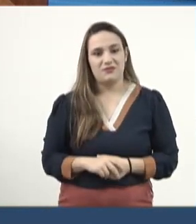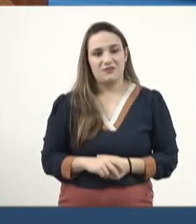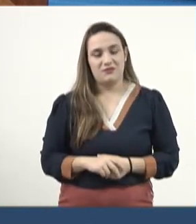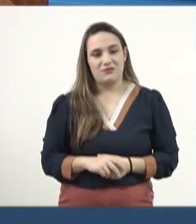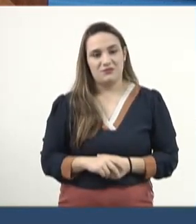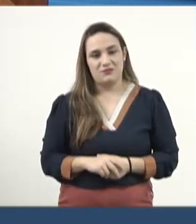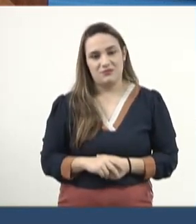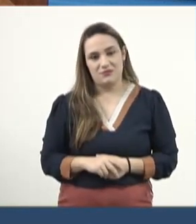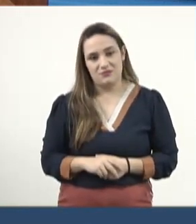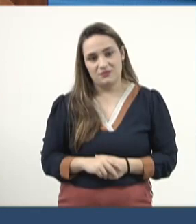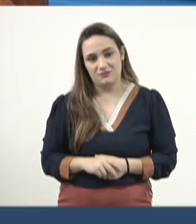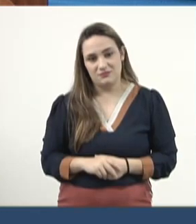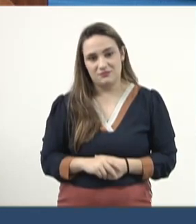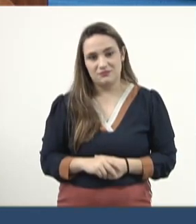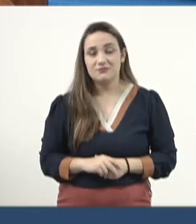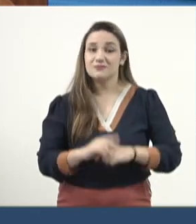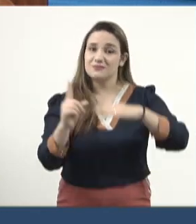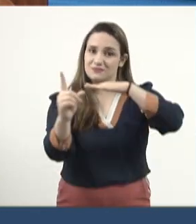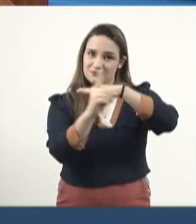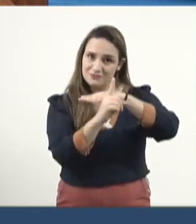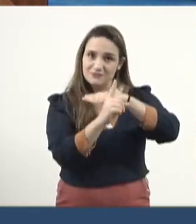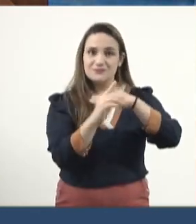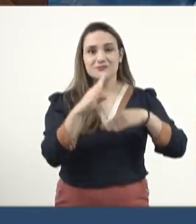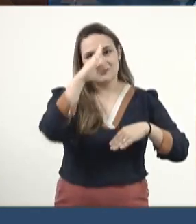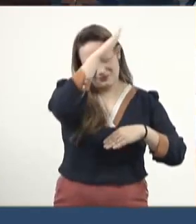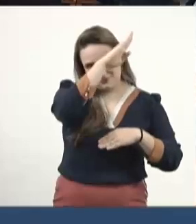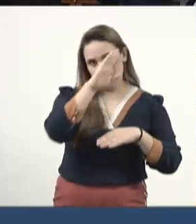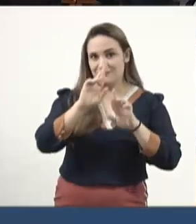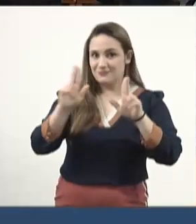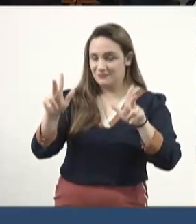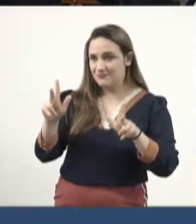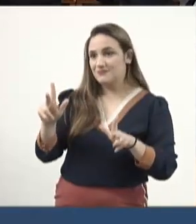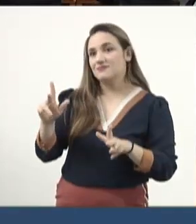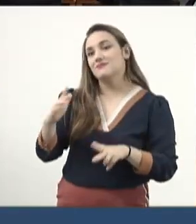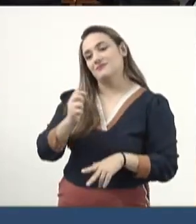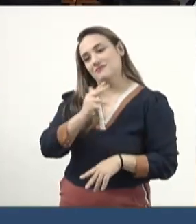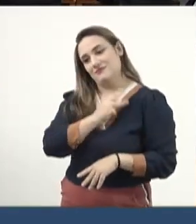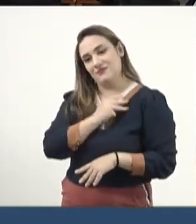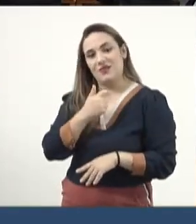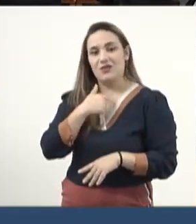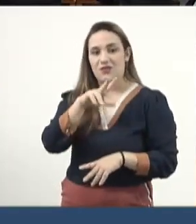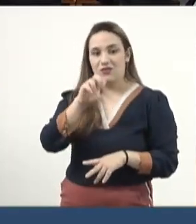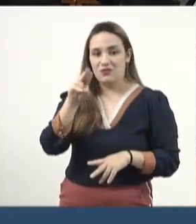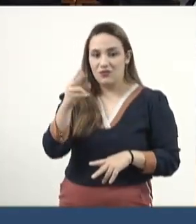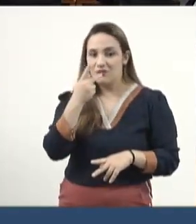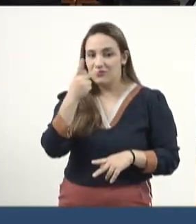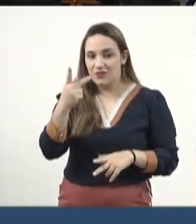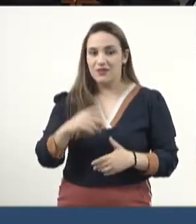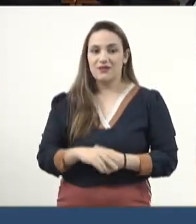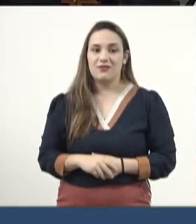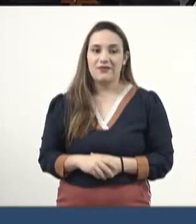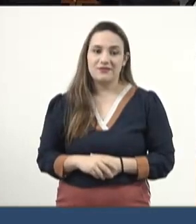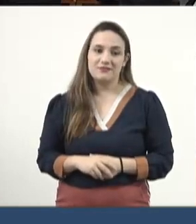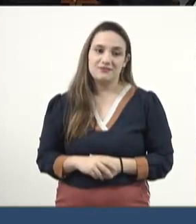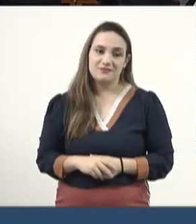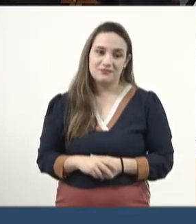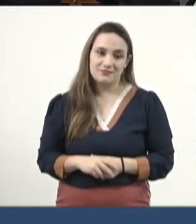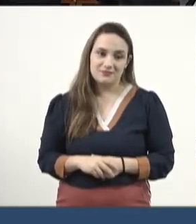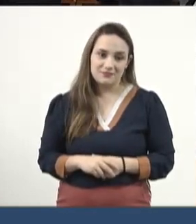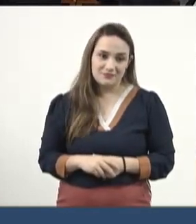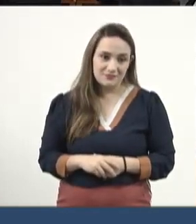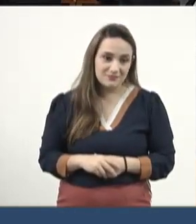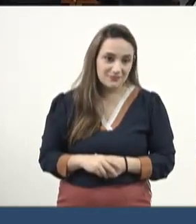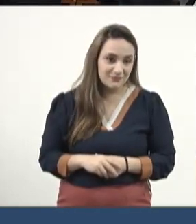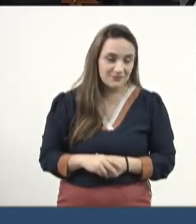senhor está falando da recepção do Bolsonaro com a recepção do Lula. Eu vou dizer, no Brasil, como que o governo